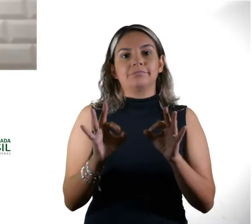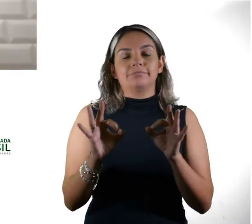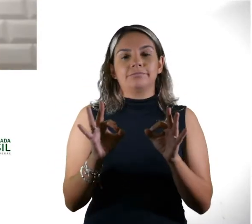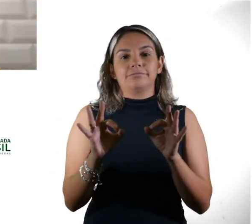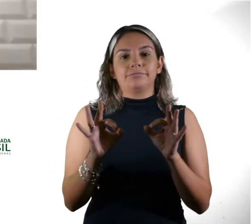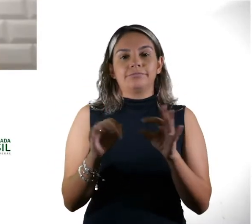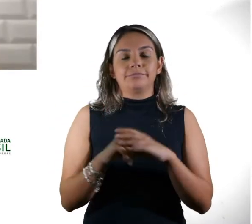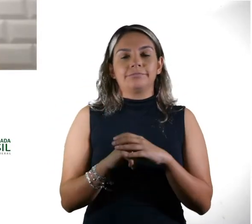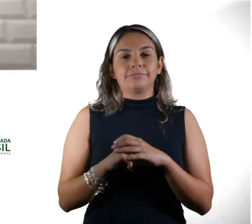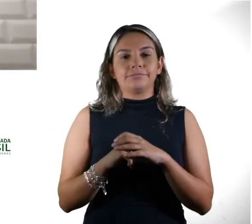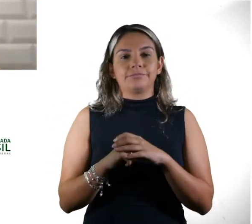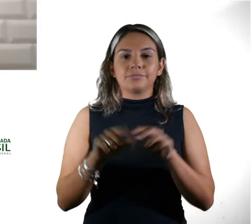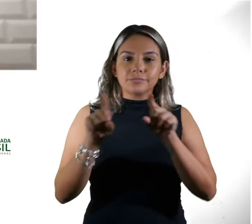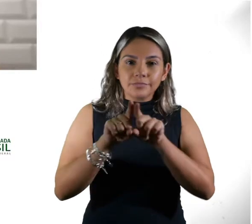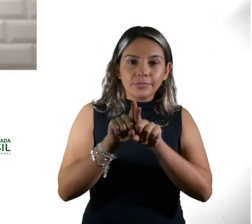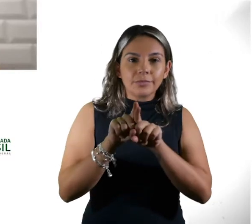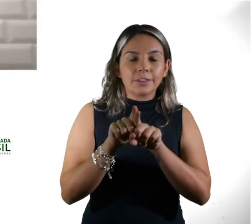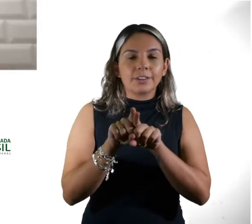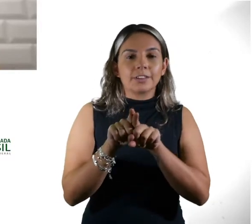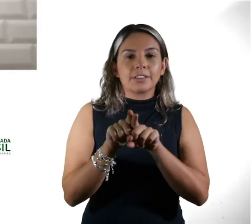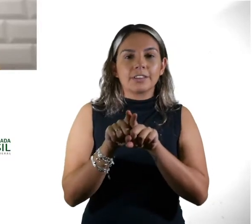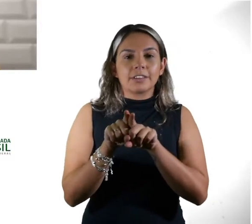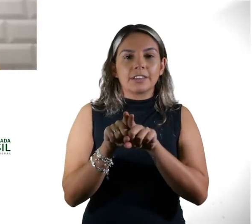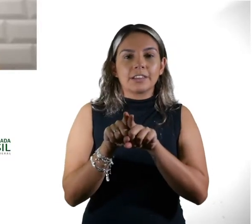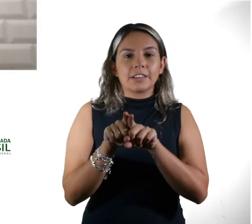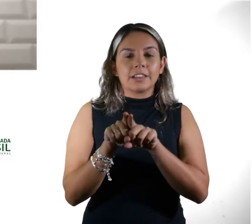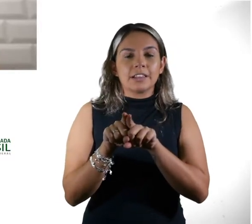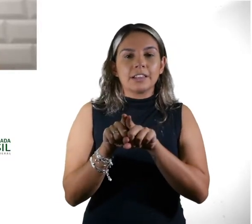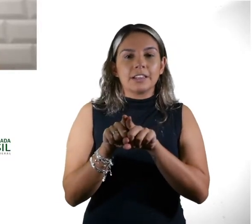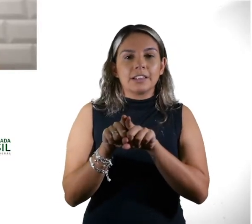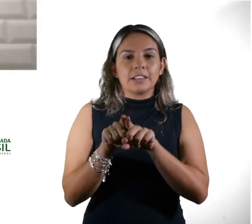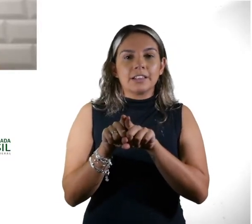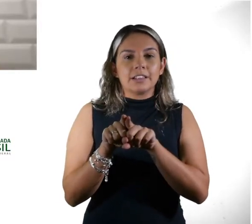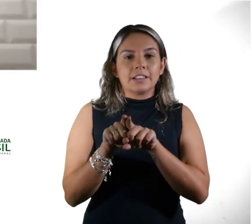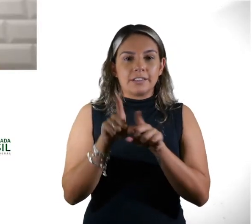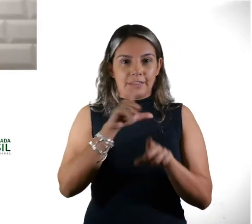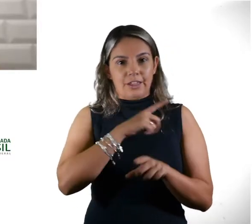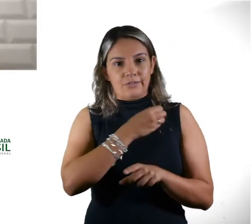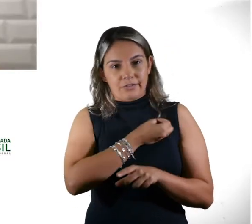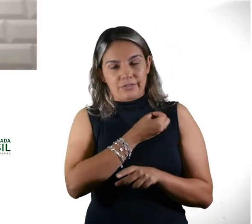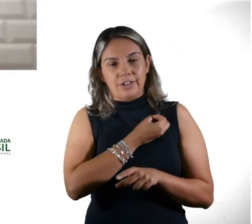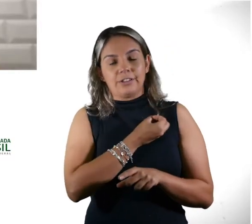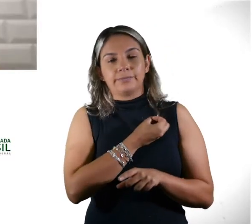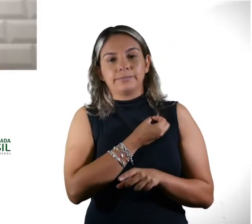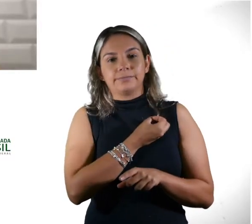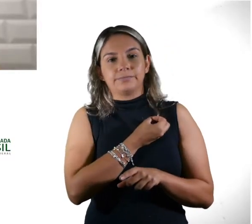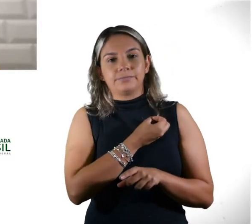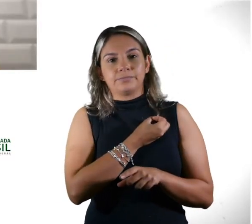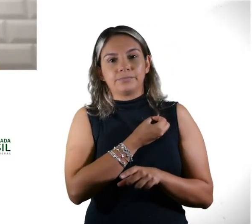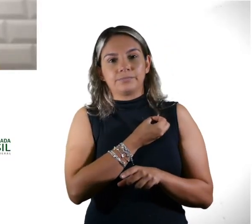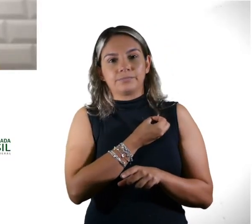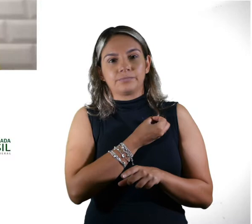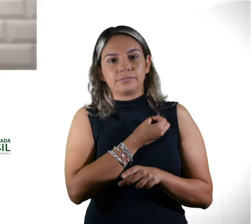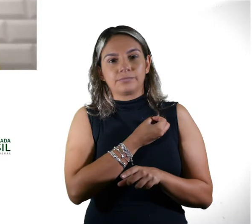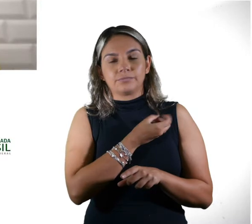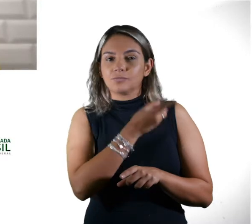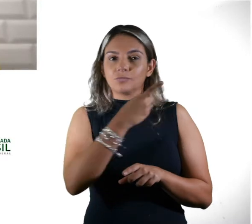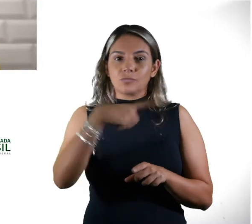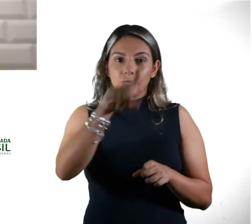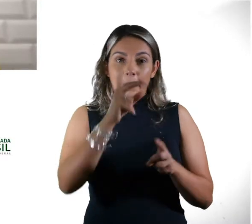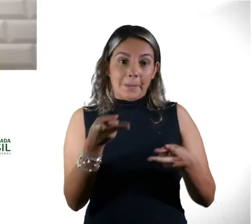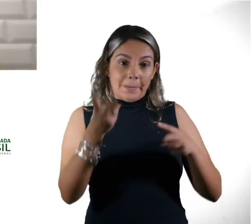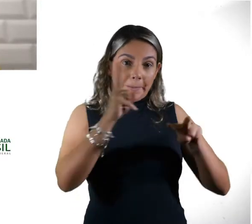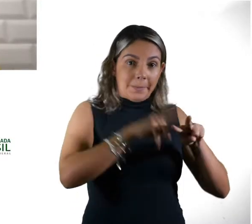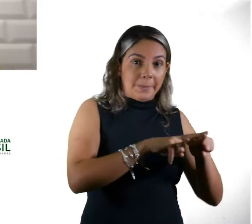isso. É também sobre esta... E isso tem semelhanças com este tempo que vivemos, que é os personagens ficam presos